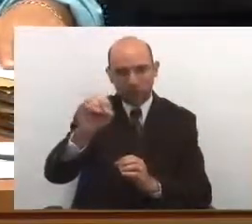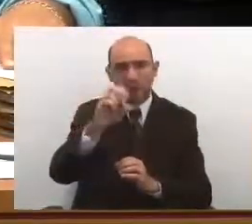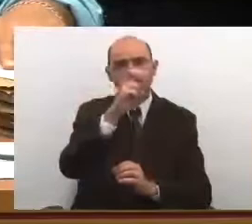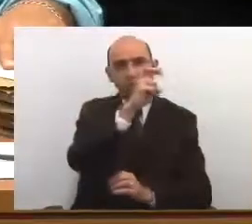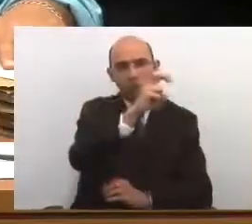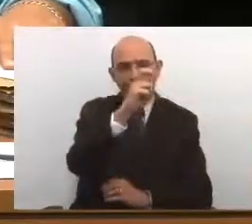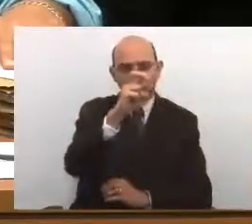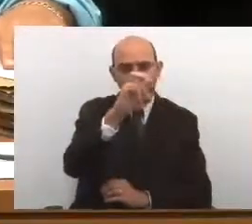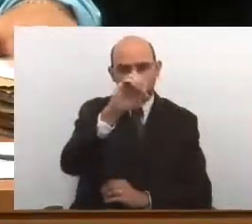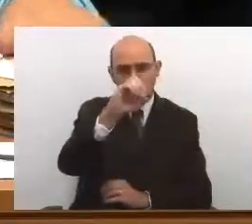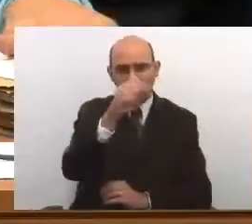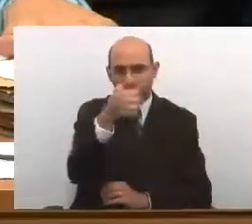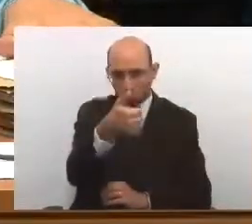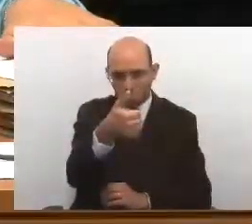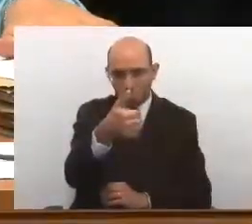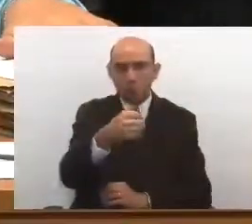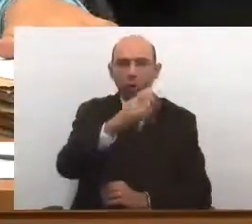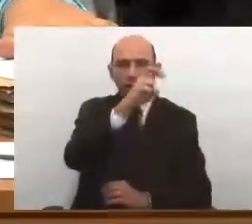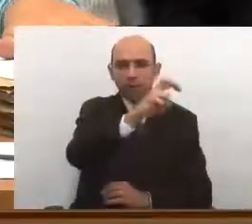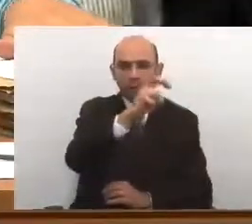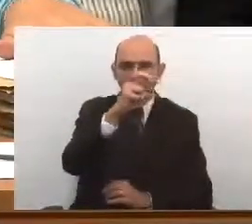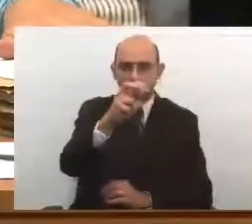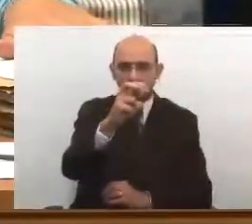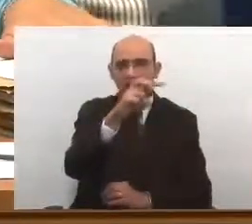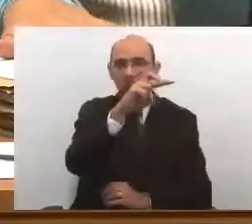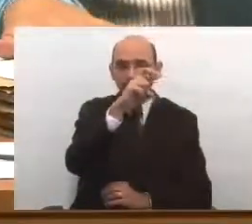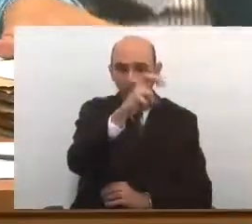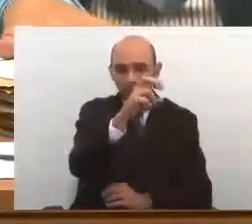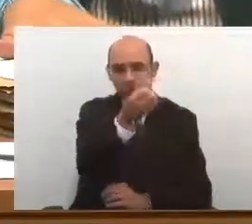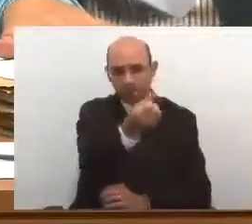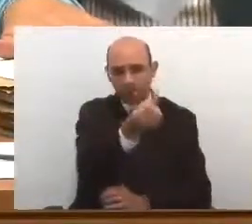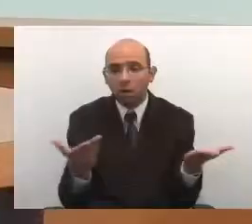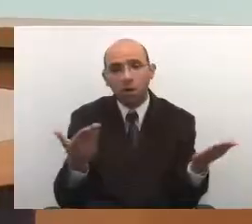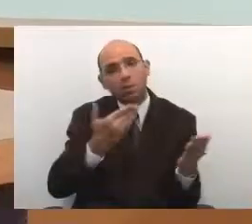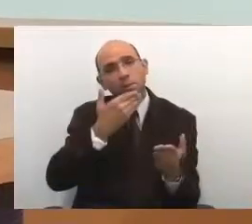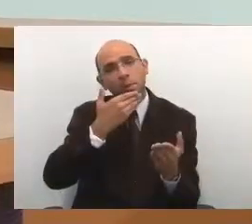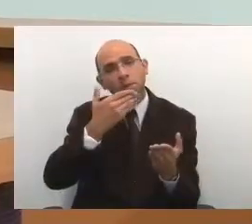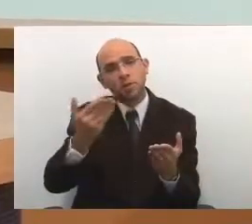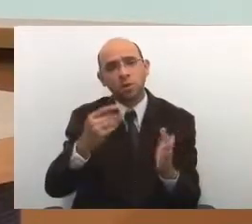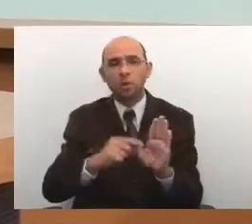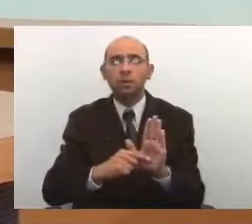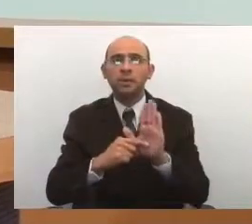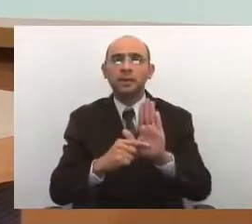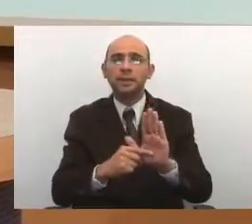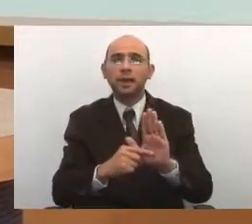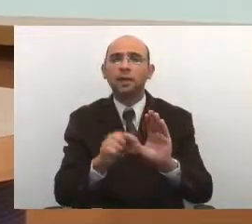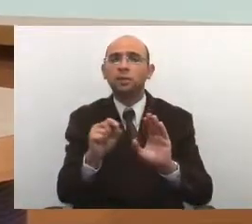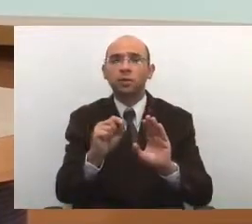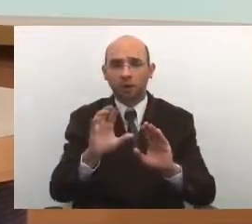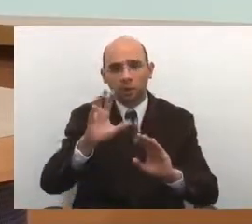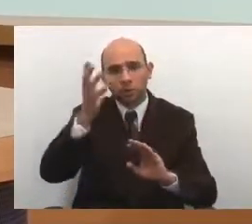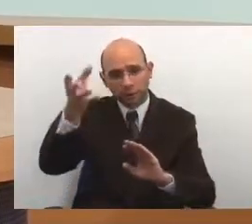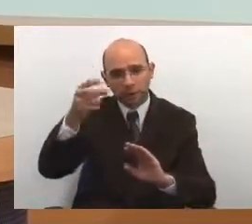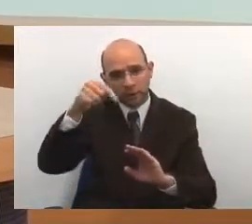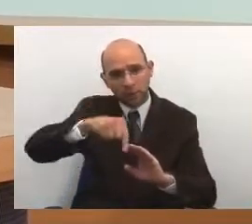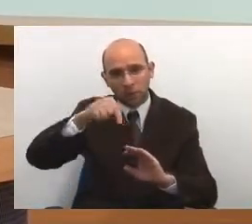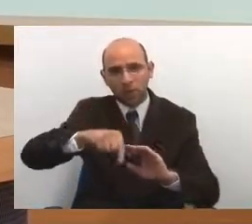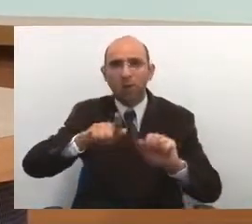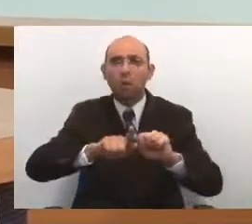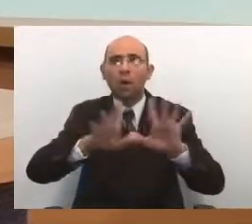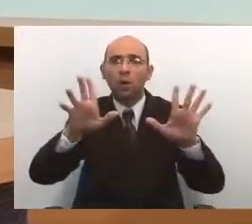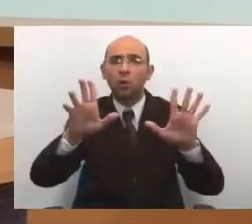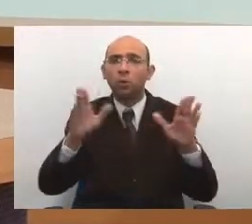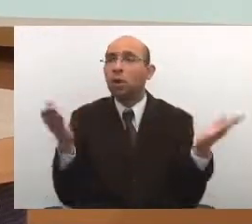outubro, iniciada pelo presidente da Casa, o vereador Eduardo Soutur, do PSD, contou com a apresentação pelo vereador Dr.